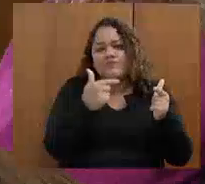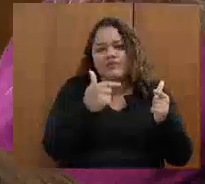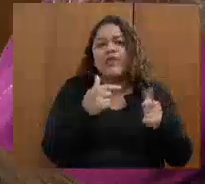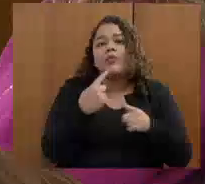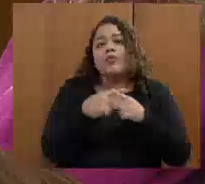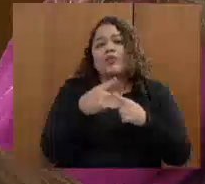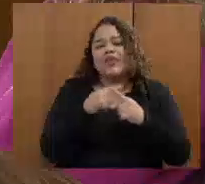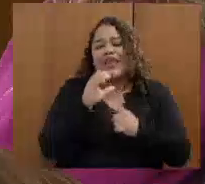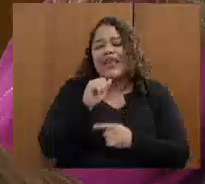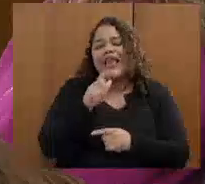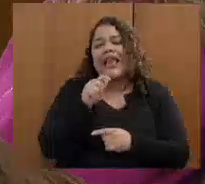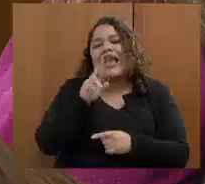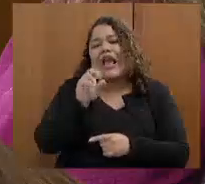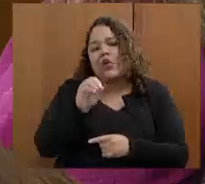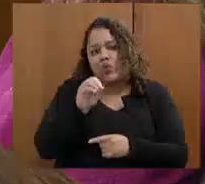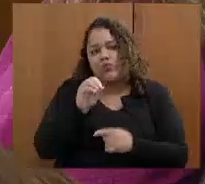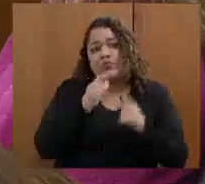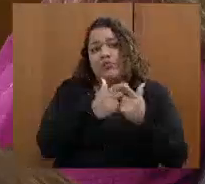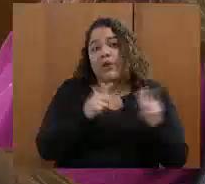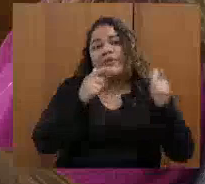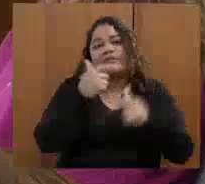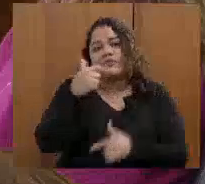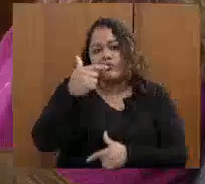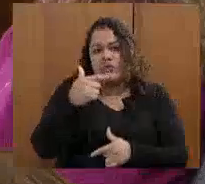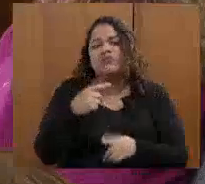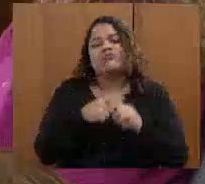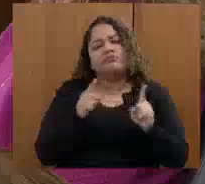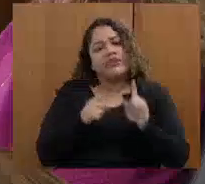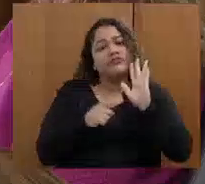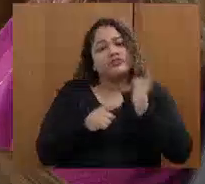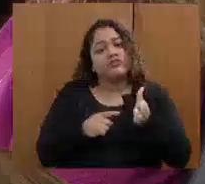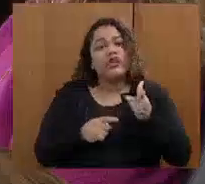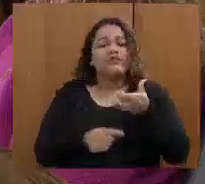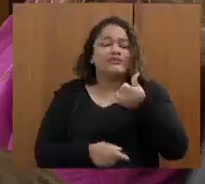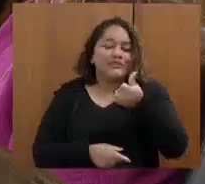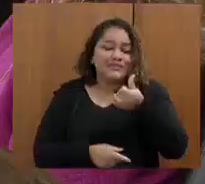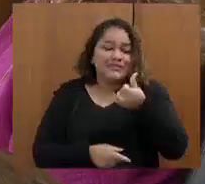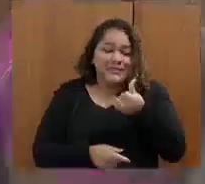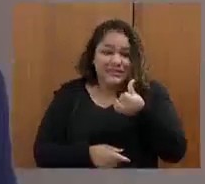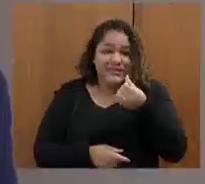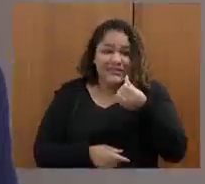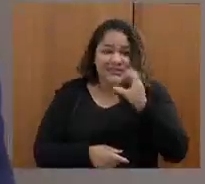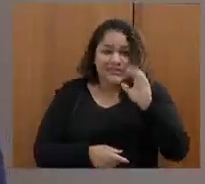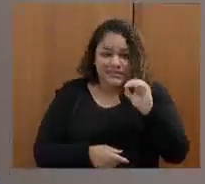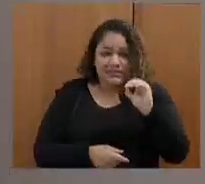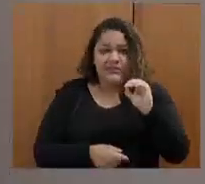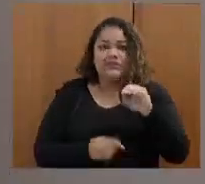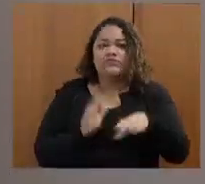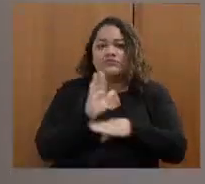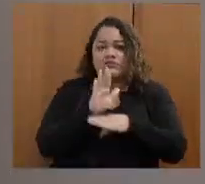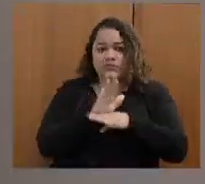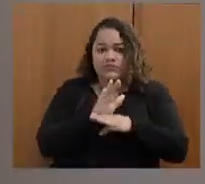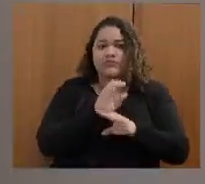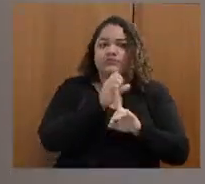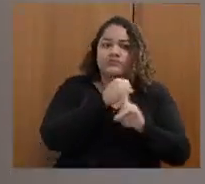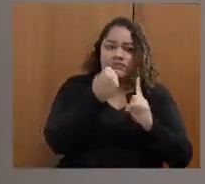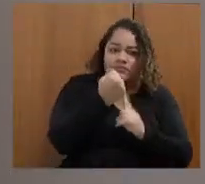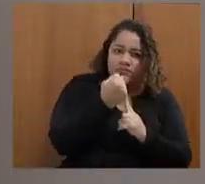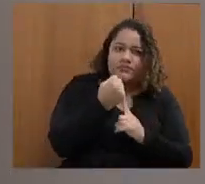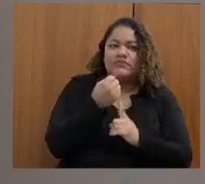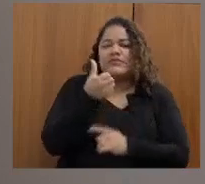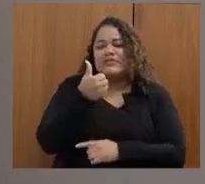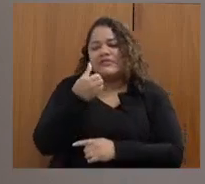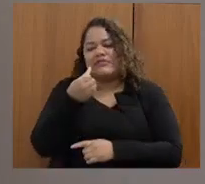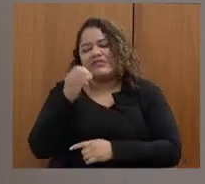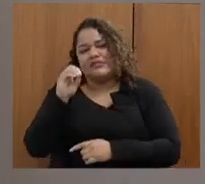neste momento mas nós já possuímos 160 profissionais assistentes sociais 160 psicólogos para